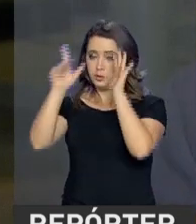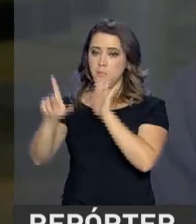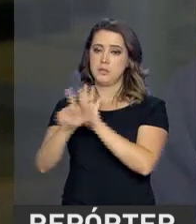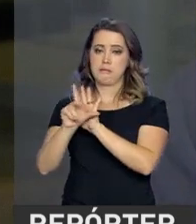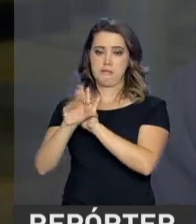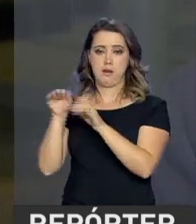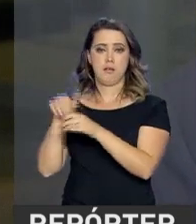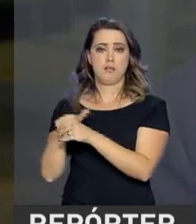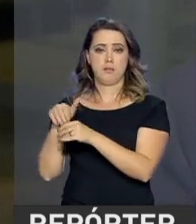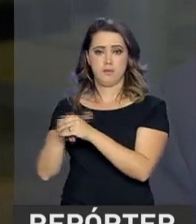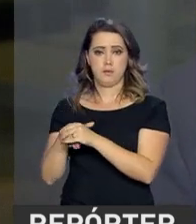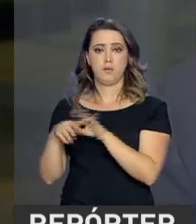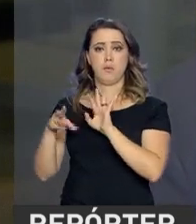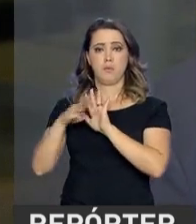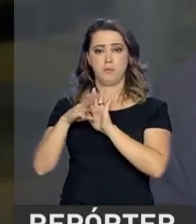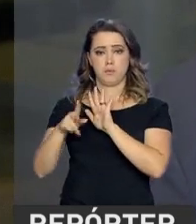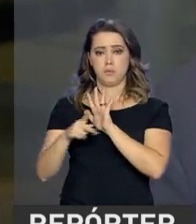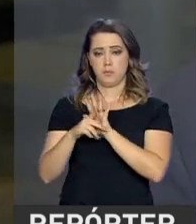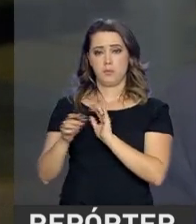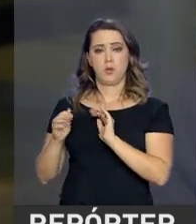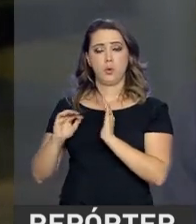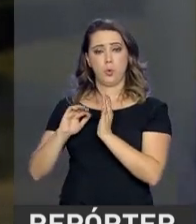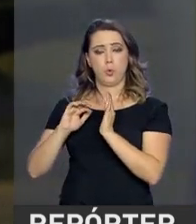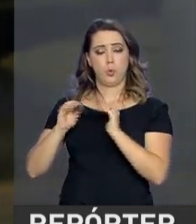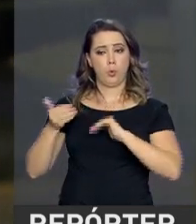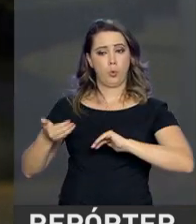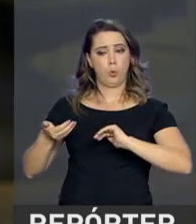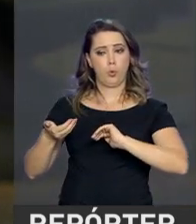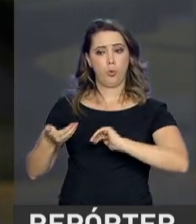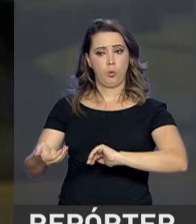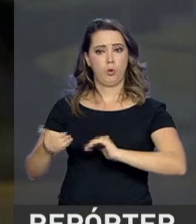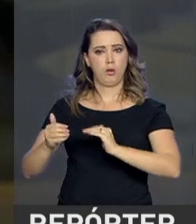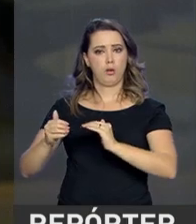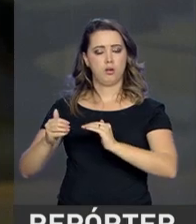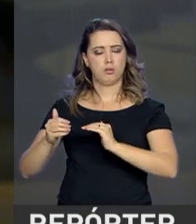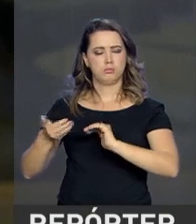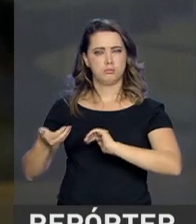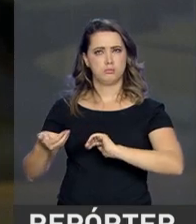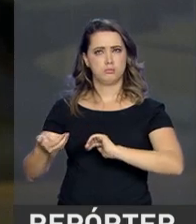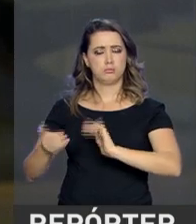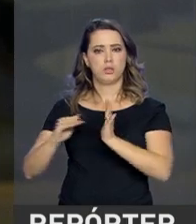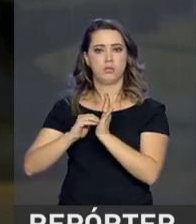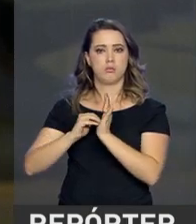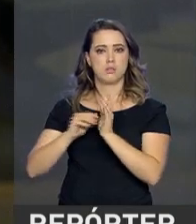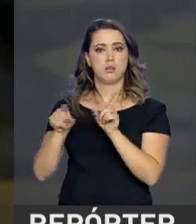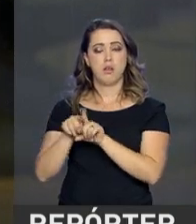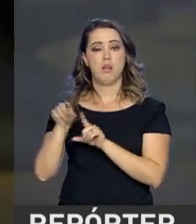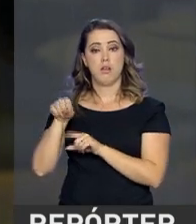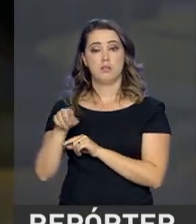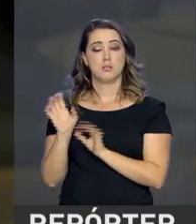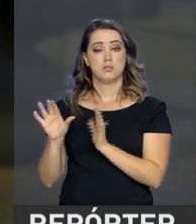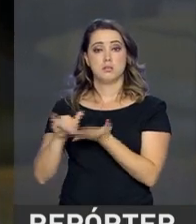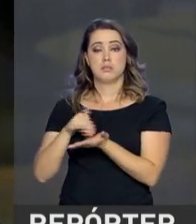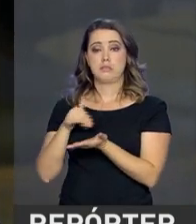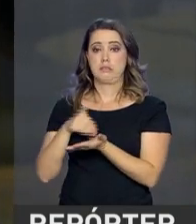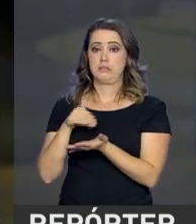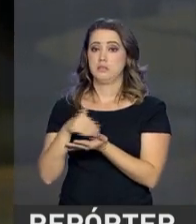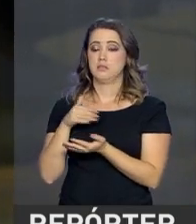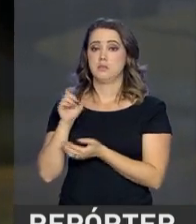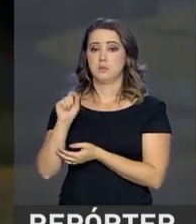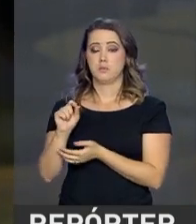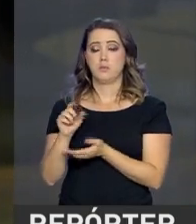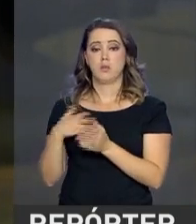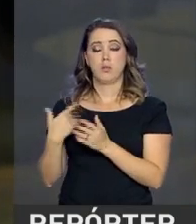através de medida provisória no congresso e no senado é o a secretaria de geologia ministério de minas e